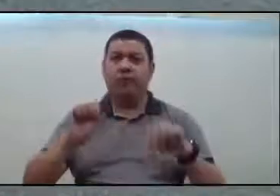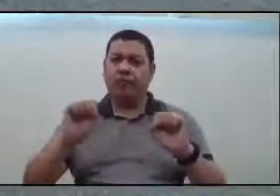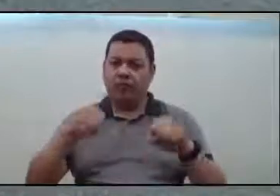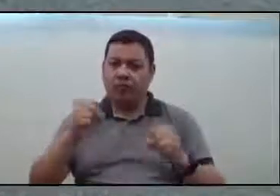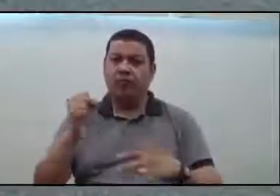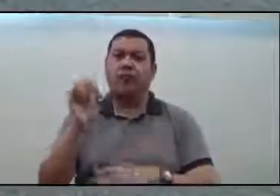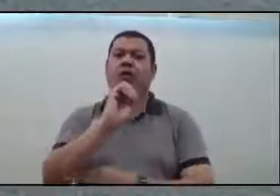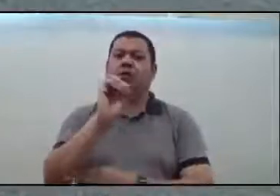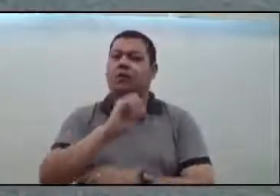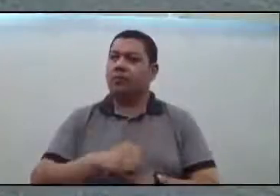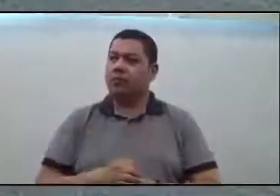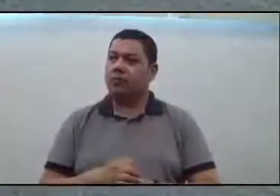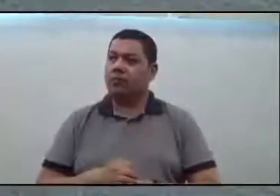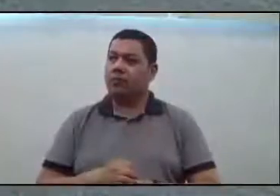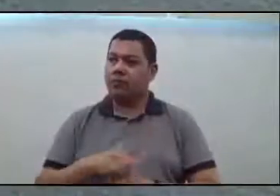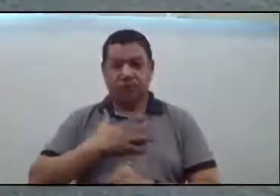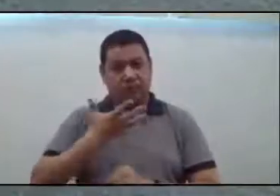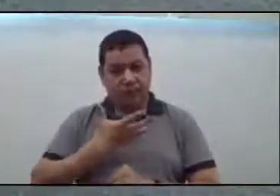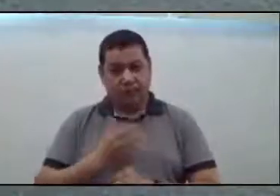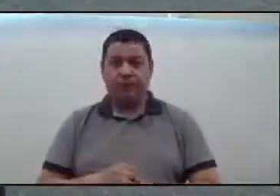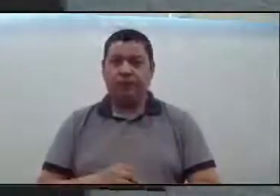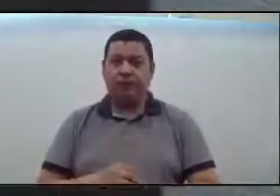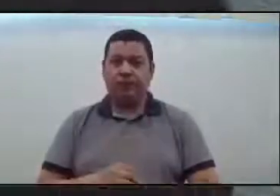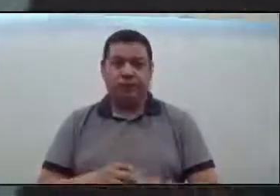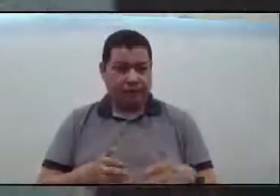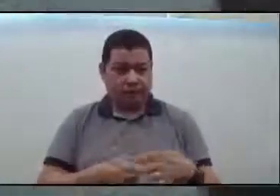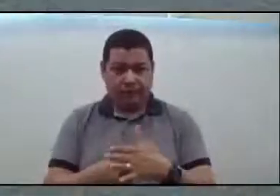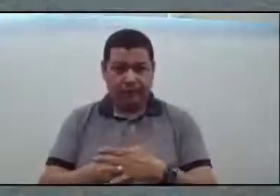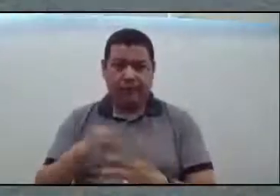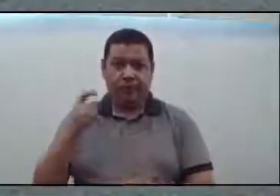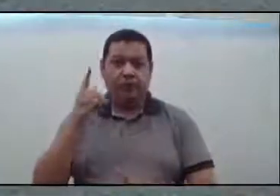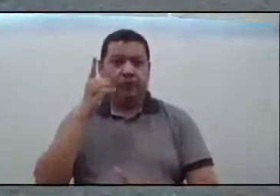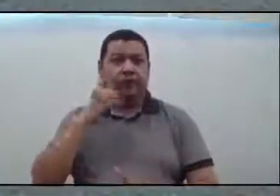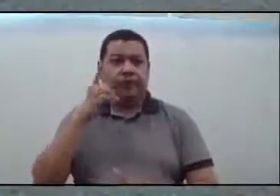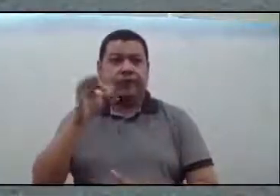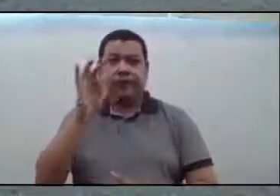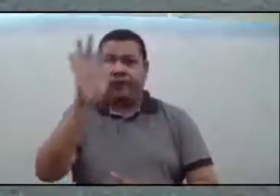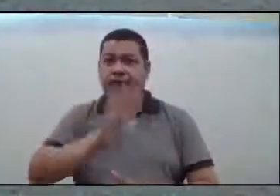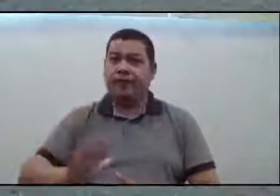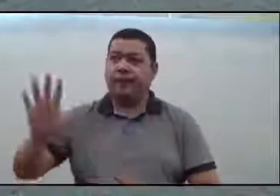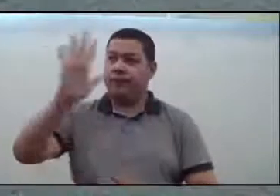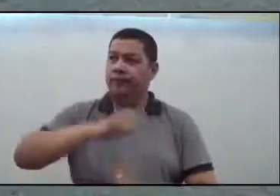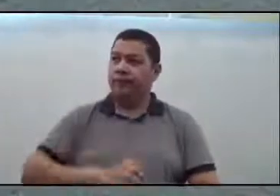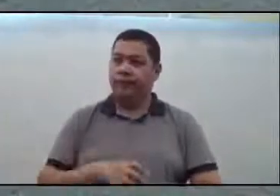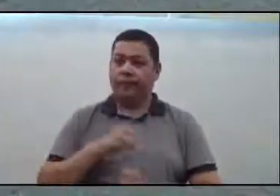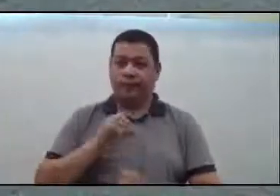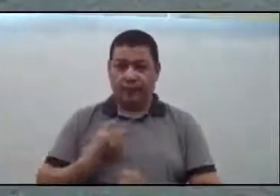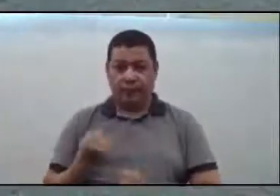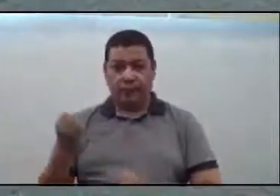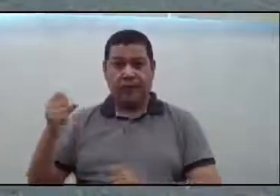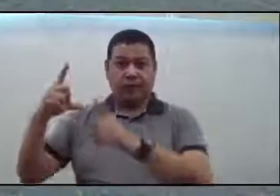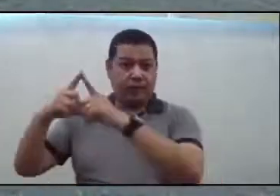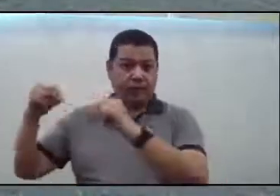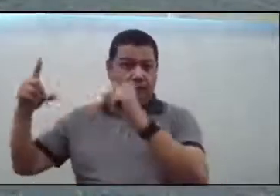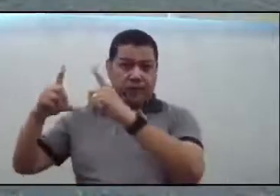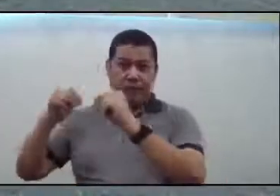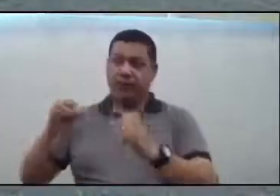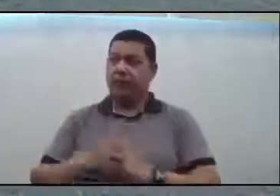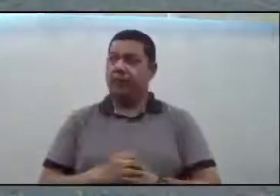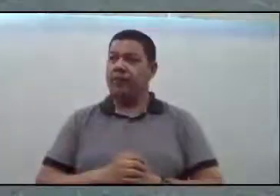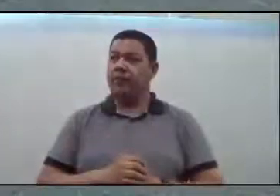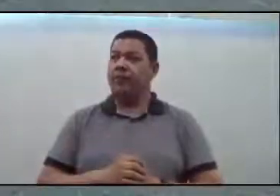moto. Eu quero cobrar do nosso deputado federal, assim que eu fui em Brasília, dizer para ele,